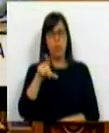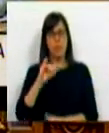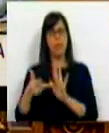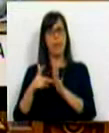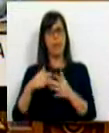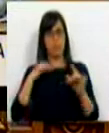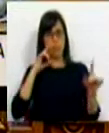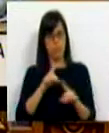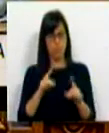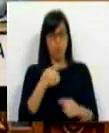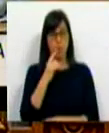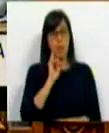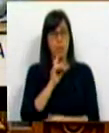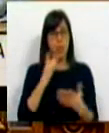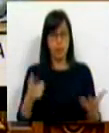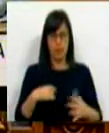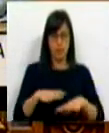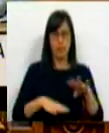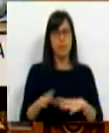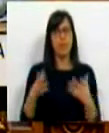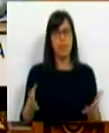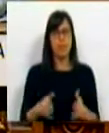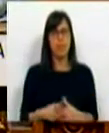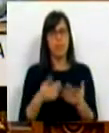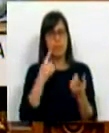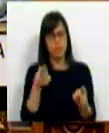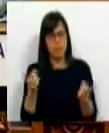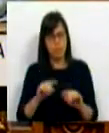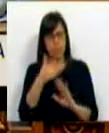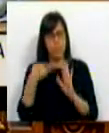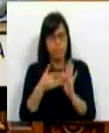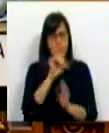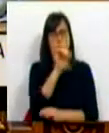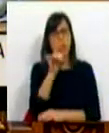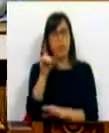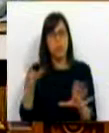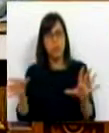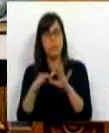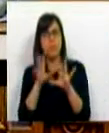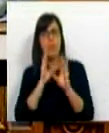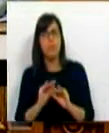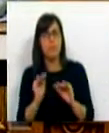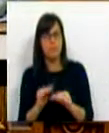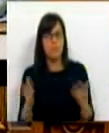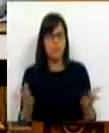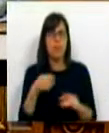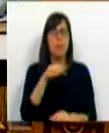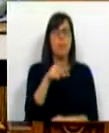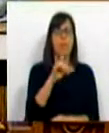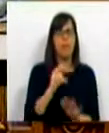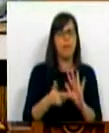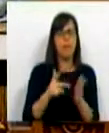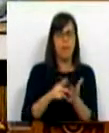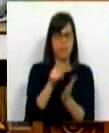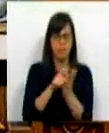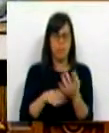politécnico e acho que é muito importante que nós façamos uma reintrodução das questões que dizem respeito à formação no politécnico